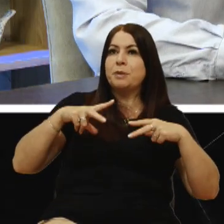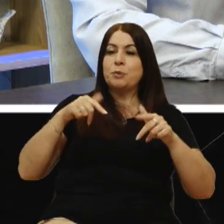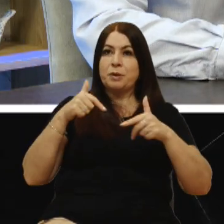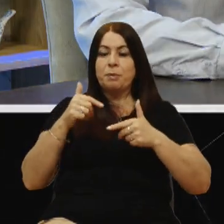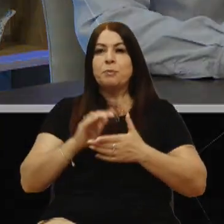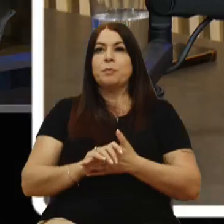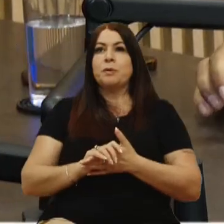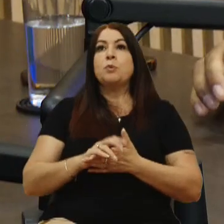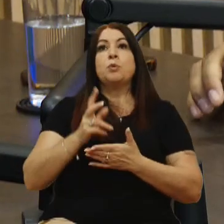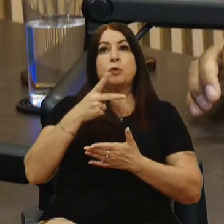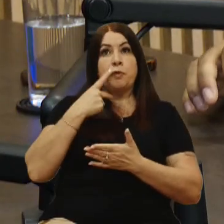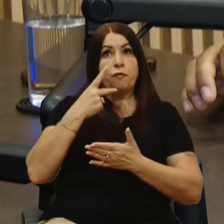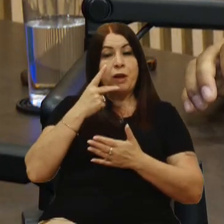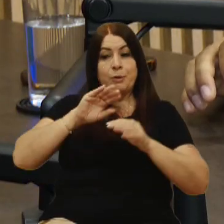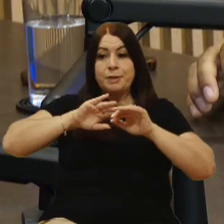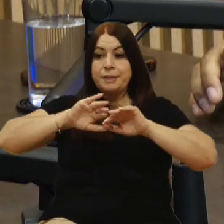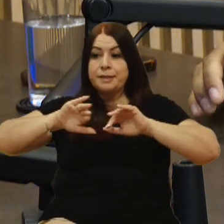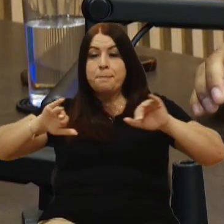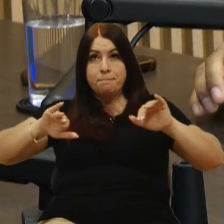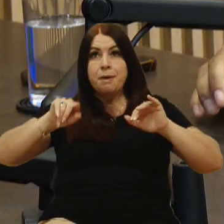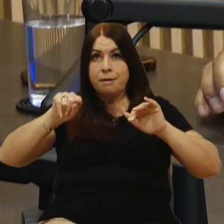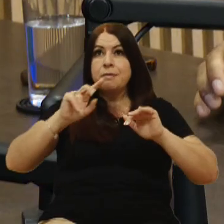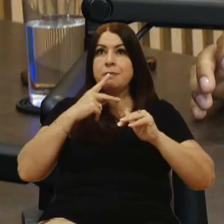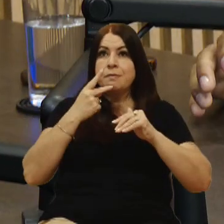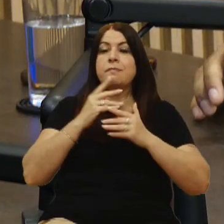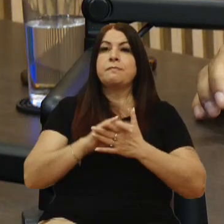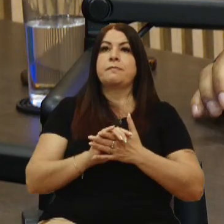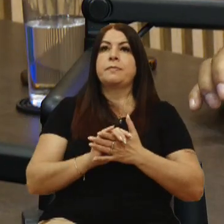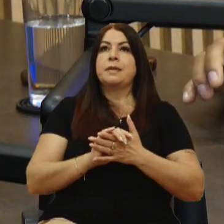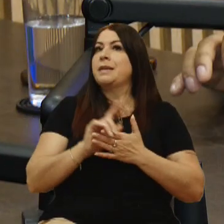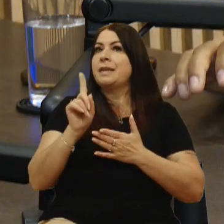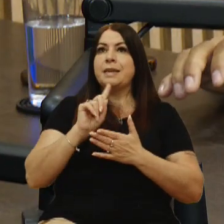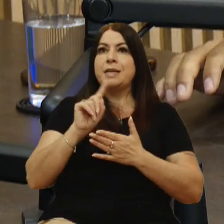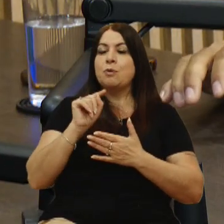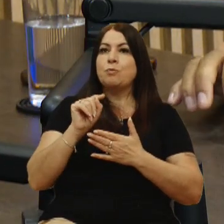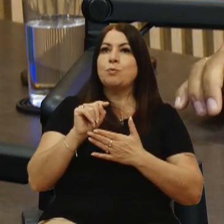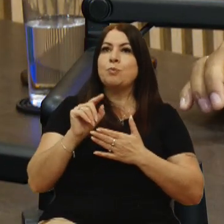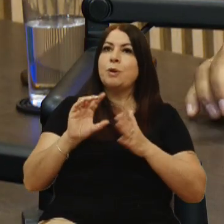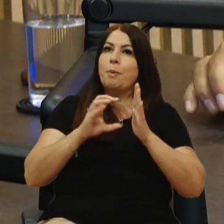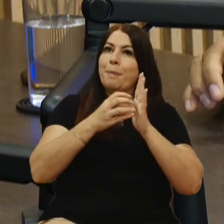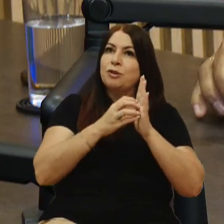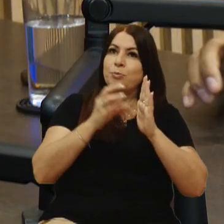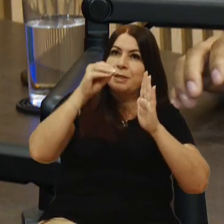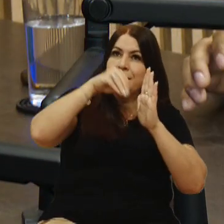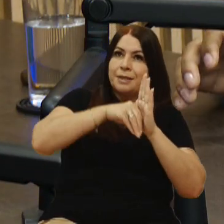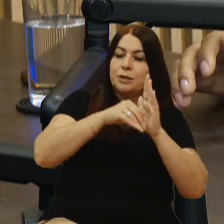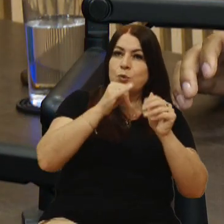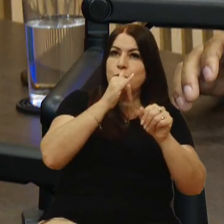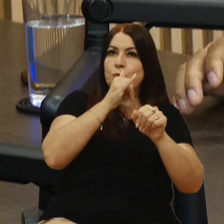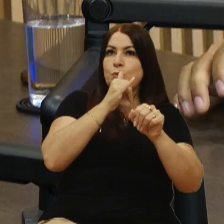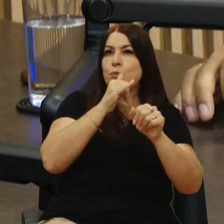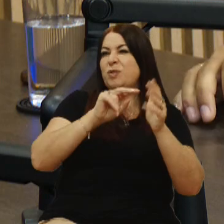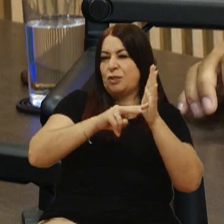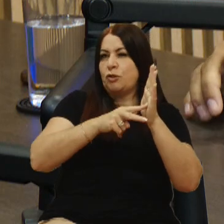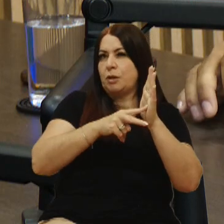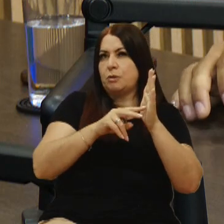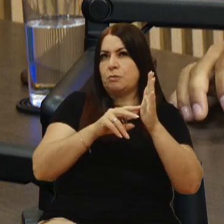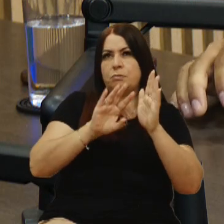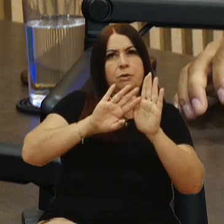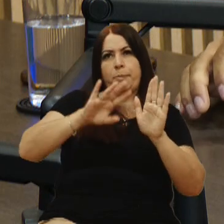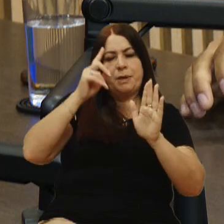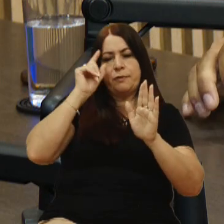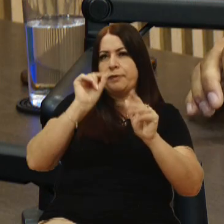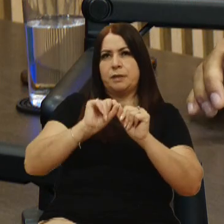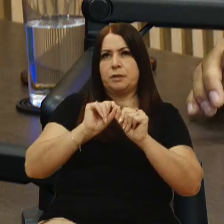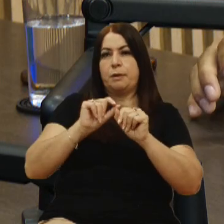trabalhadores? Quando eu falo em separar, o que eu falo é o seguinte, é não levar o partido para dentro do sindicato. Eu procuro não fazer isso. Claro. no